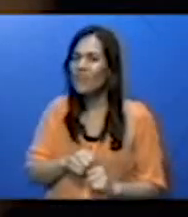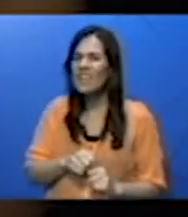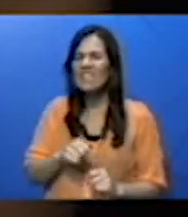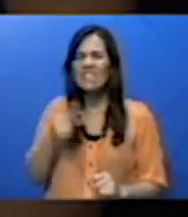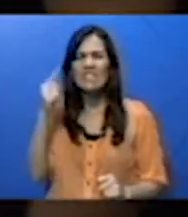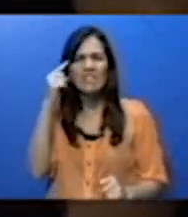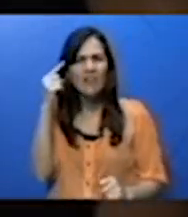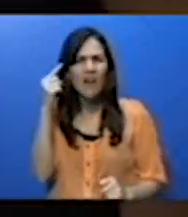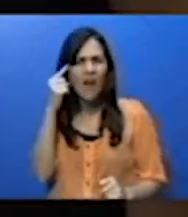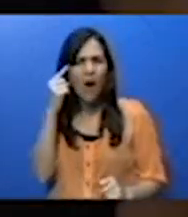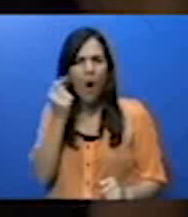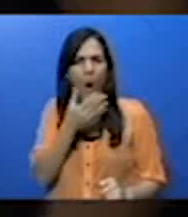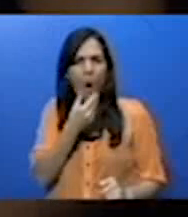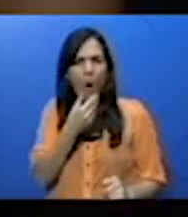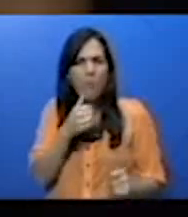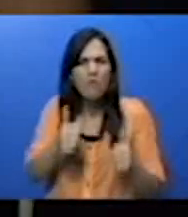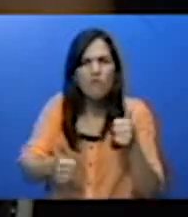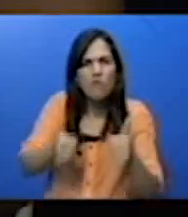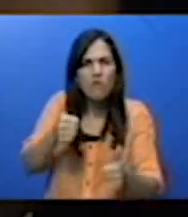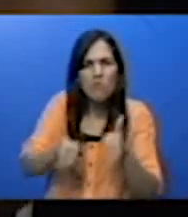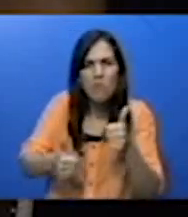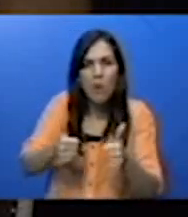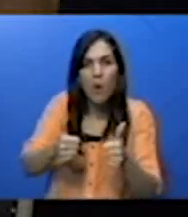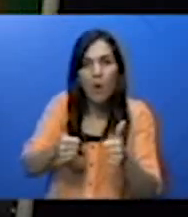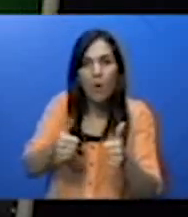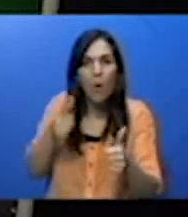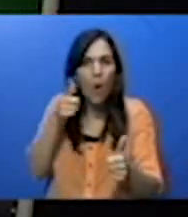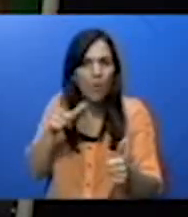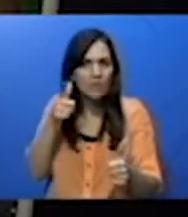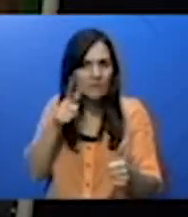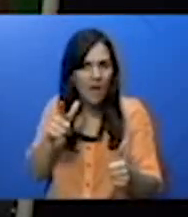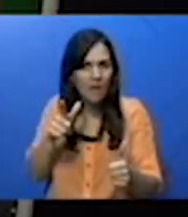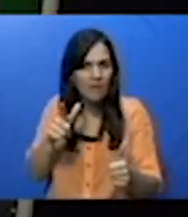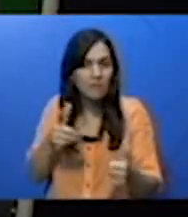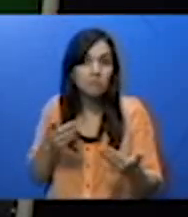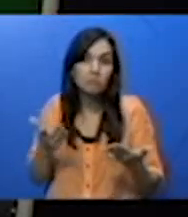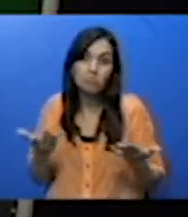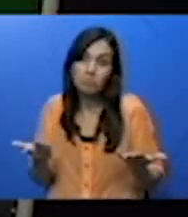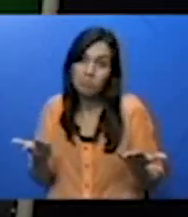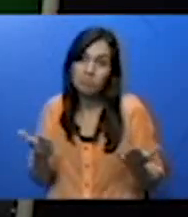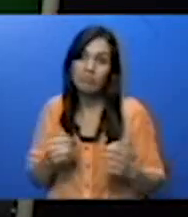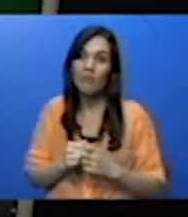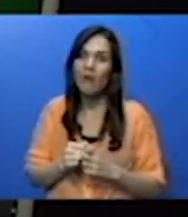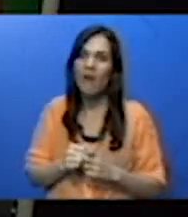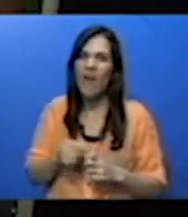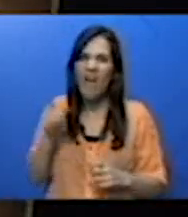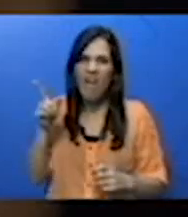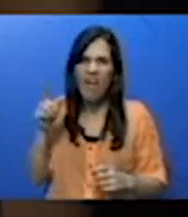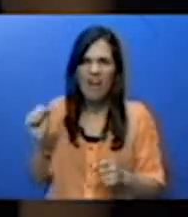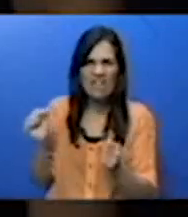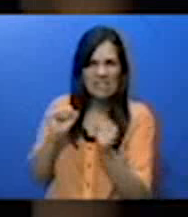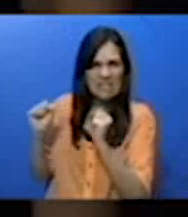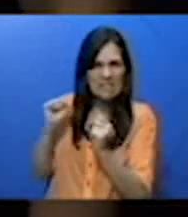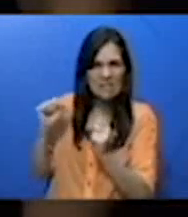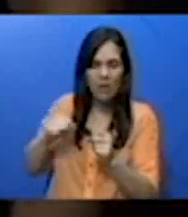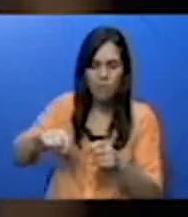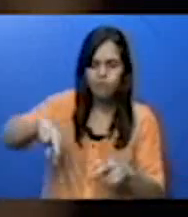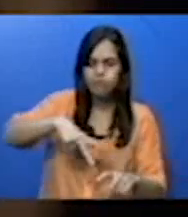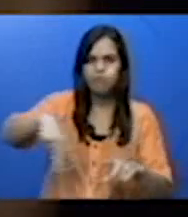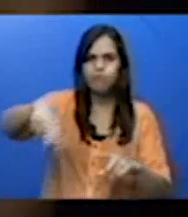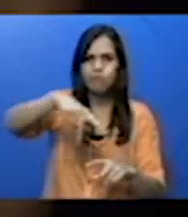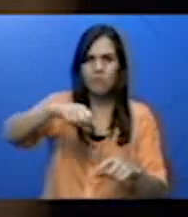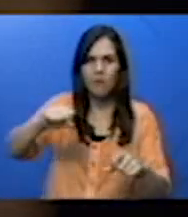de futebol conseguiria dar um jeito nesta bola? Olha que essa birrenta dá um drible atrás